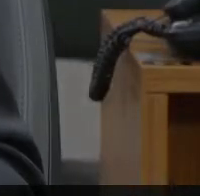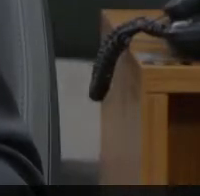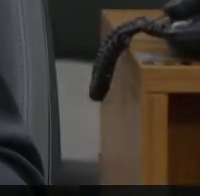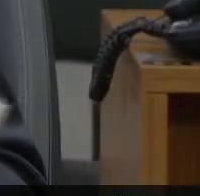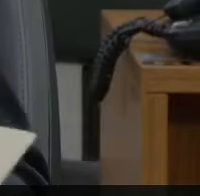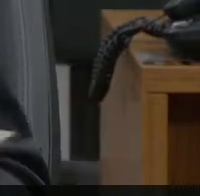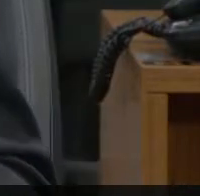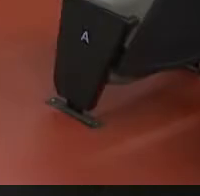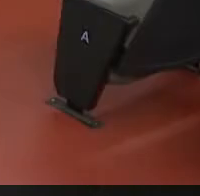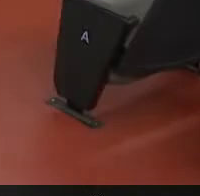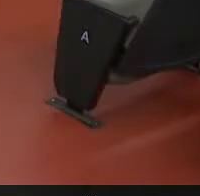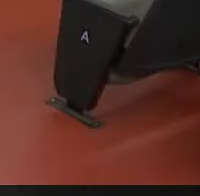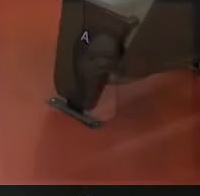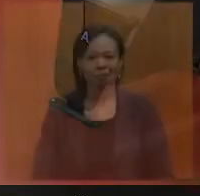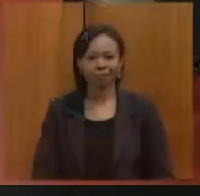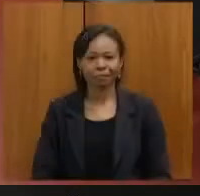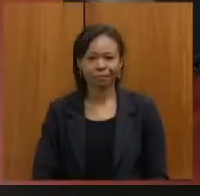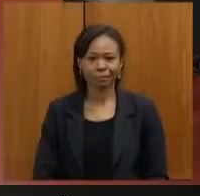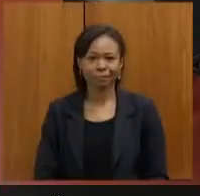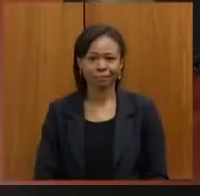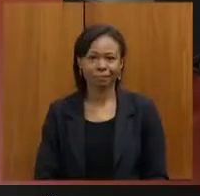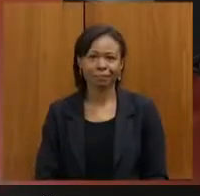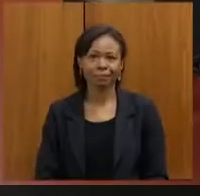é com muito prazer e